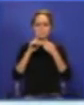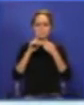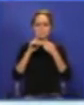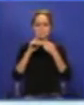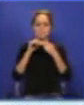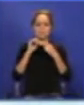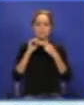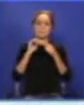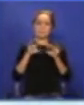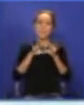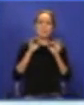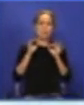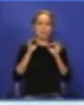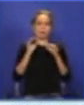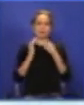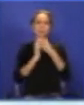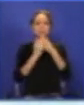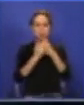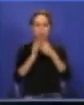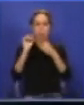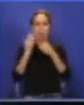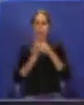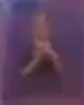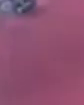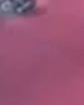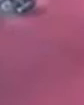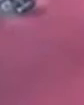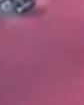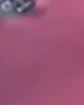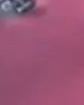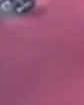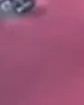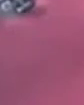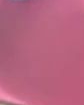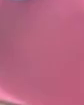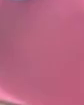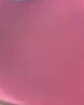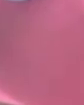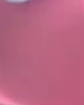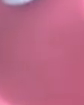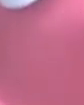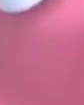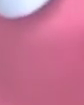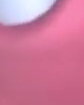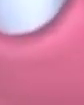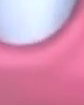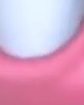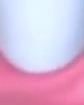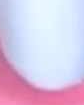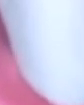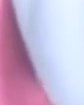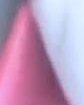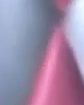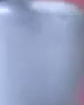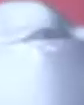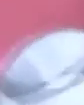a boca como os aparelhos exteriores. Para além dessa fase de adaptação de 15 dias, 3 semanas, passando essa fase